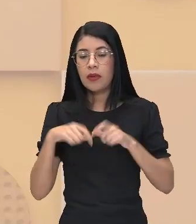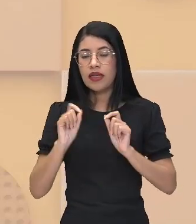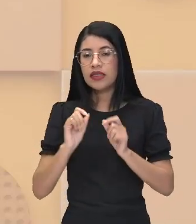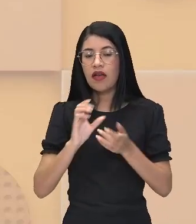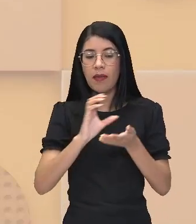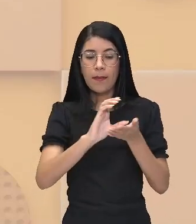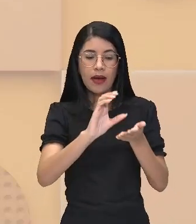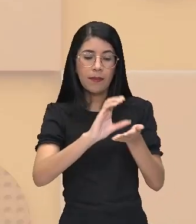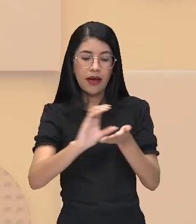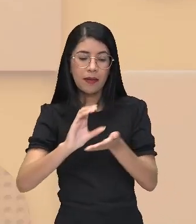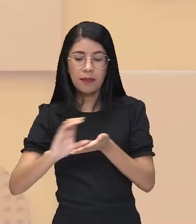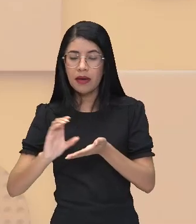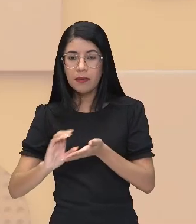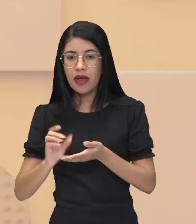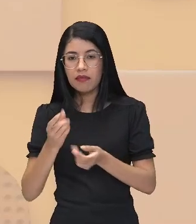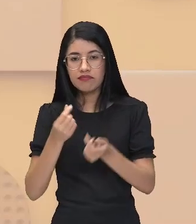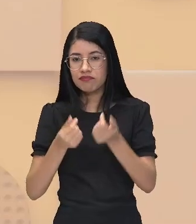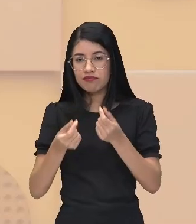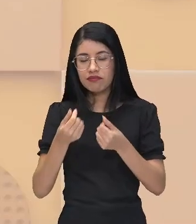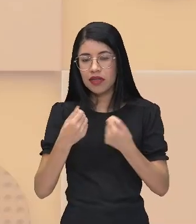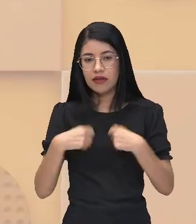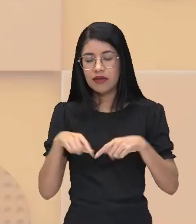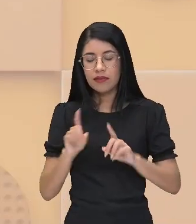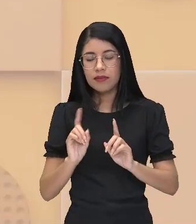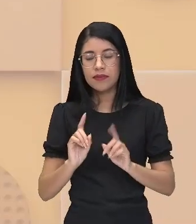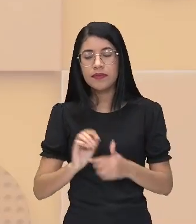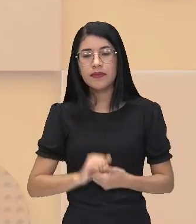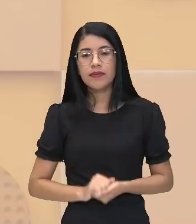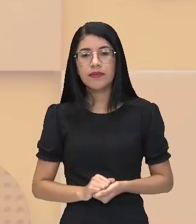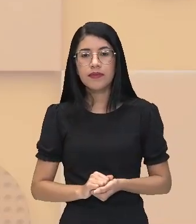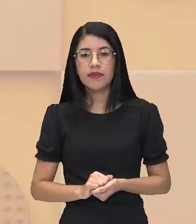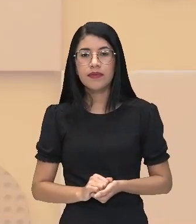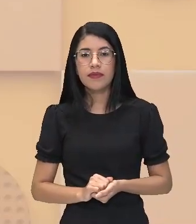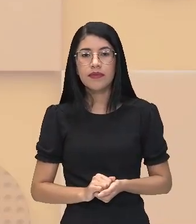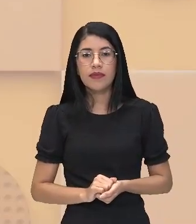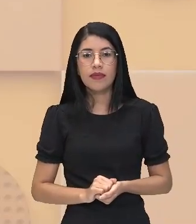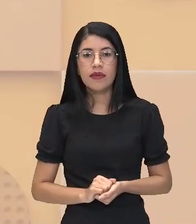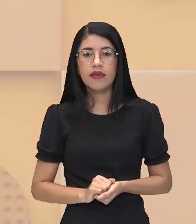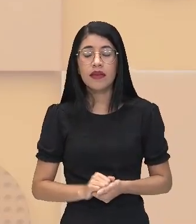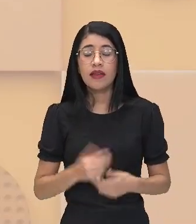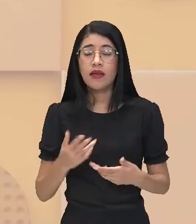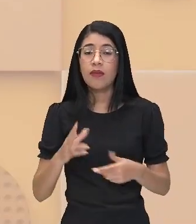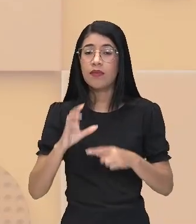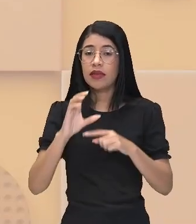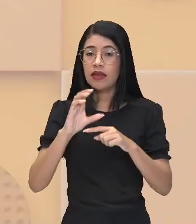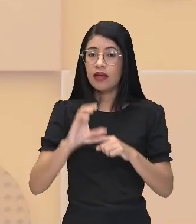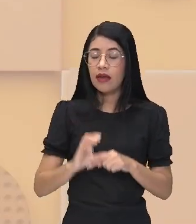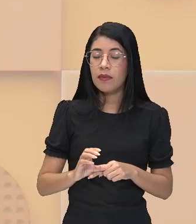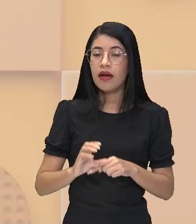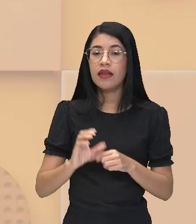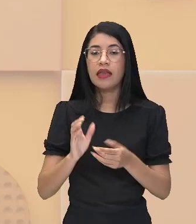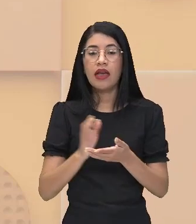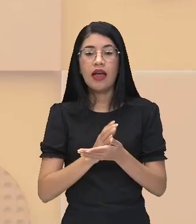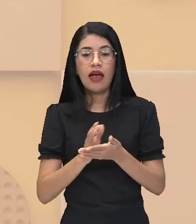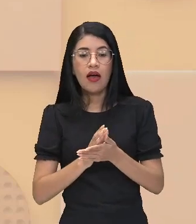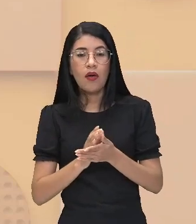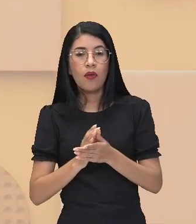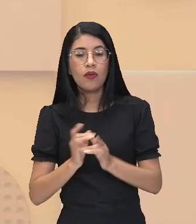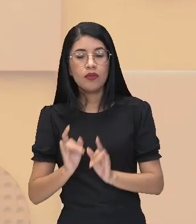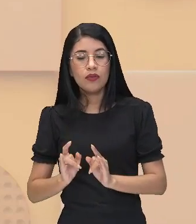governo para esses empreendimentos. E agora, temos as capitanias, temos alguns fortes